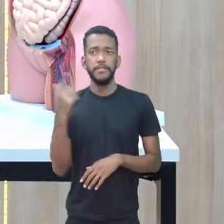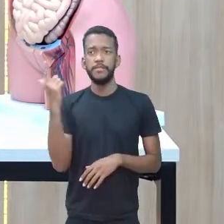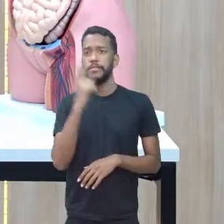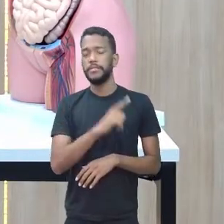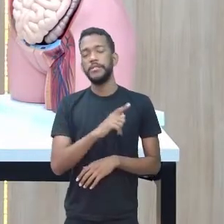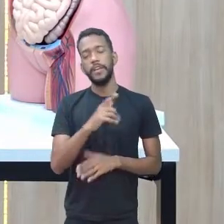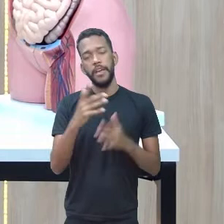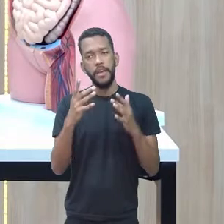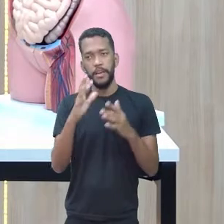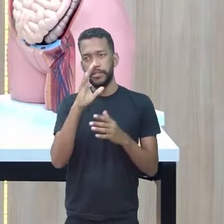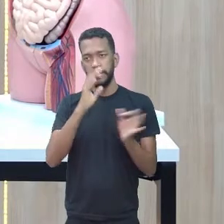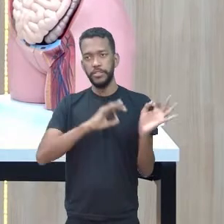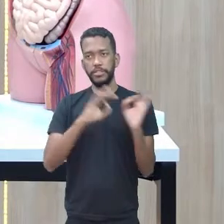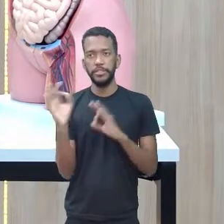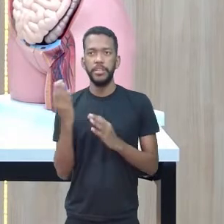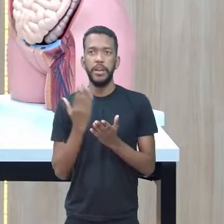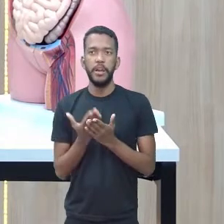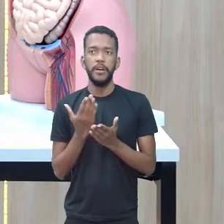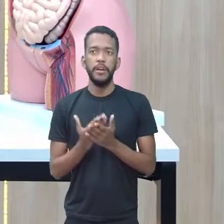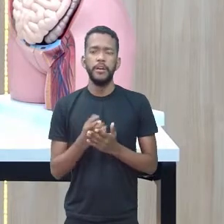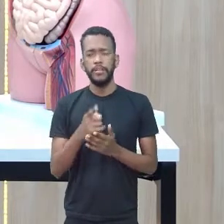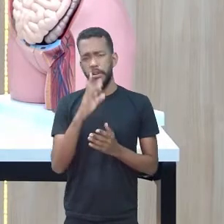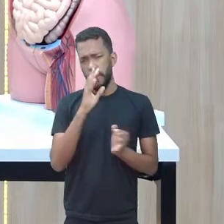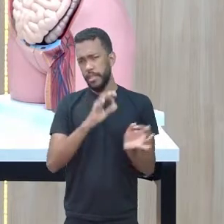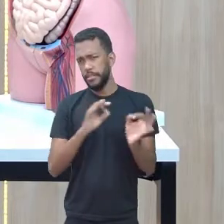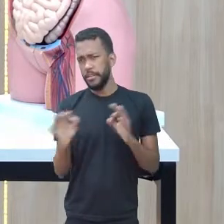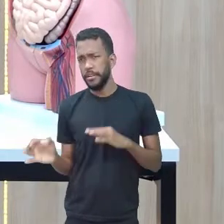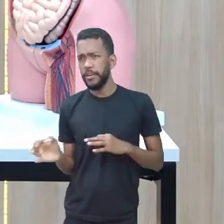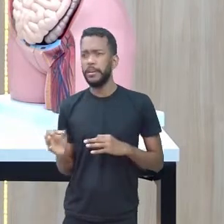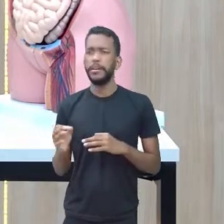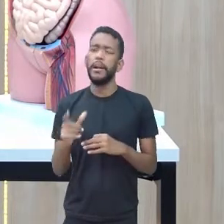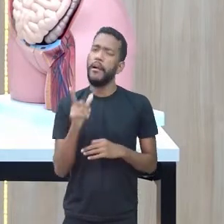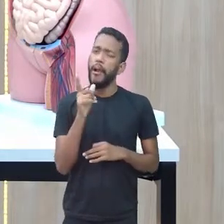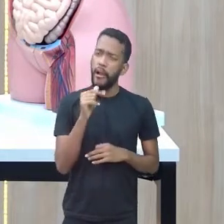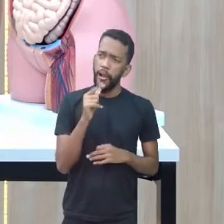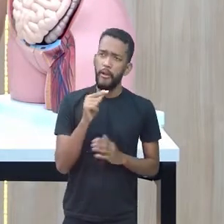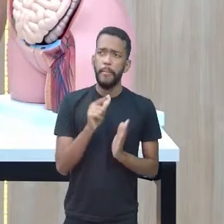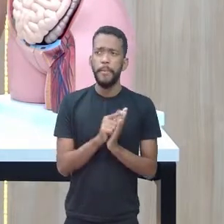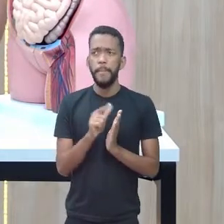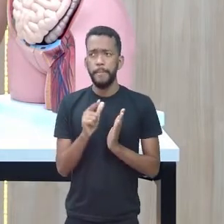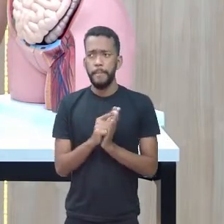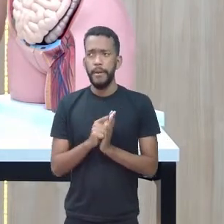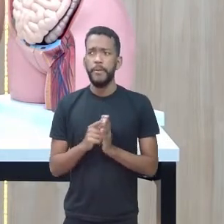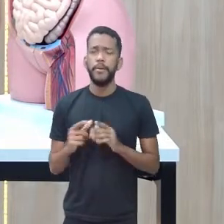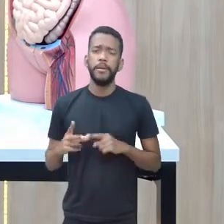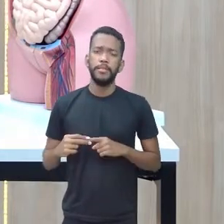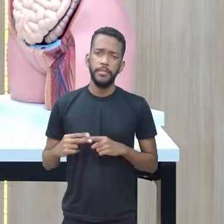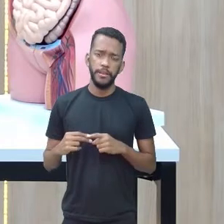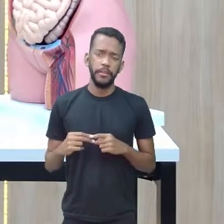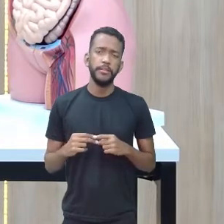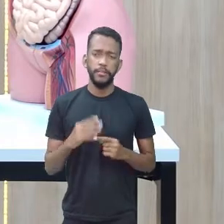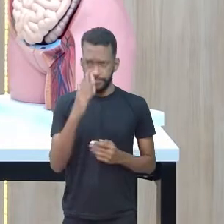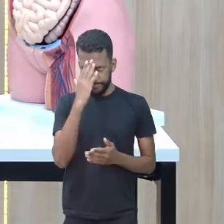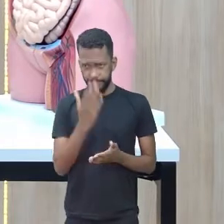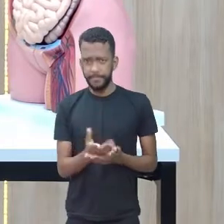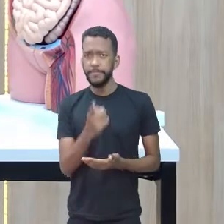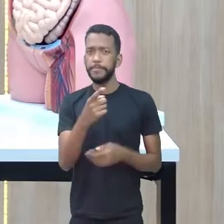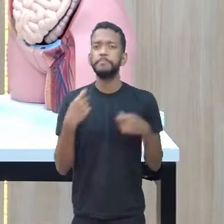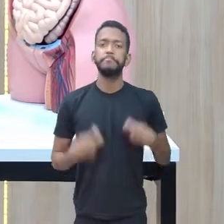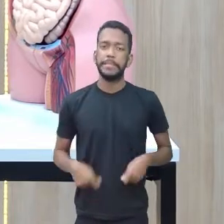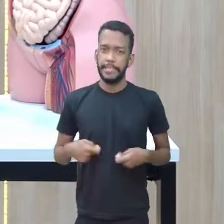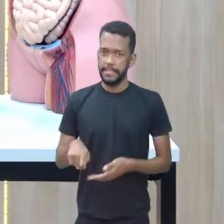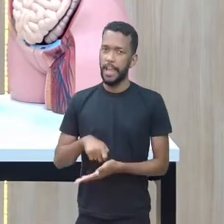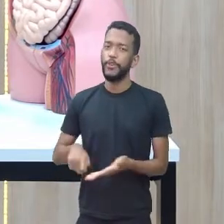de sair. Dá uma olhadinha, traz água, traz papel, caneta. Eu acredito que durante a aula vocês precisam de anotar alguma